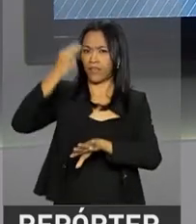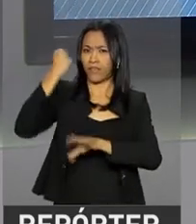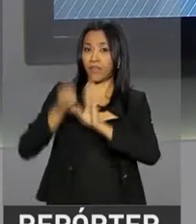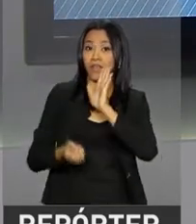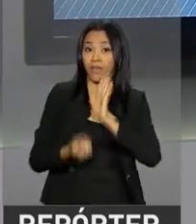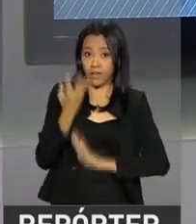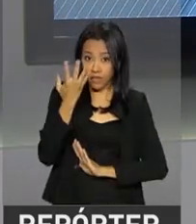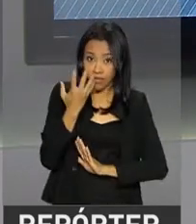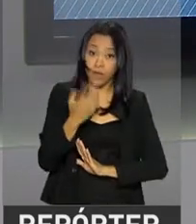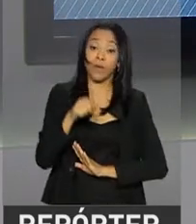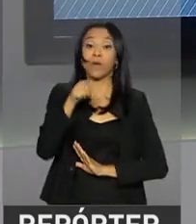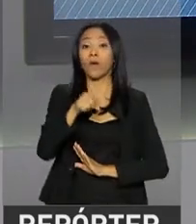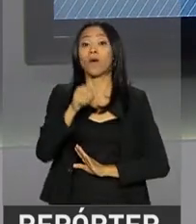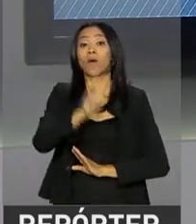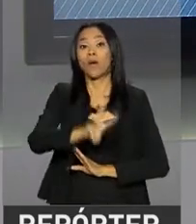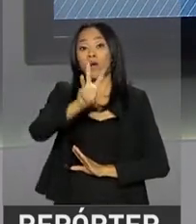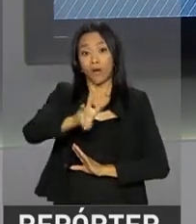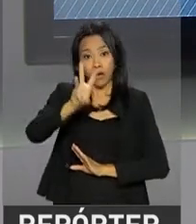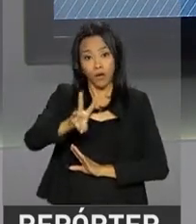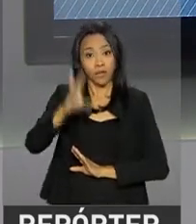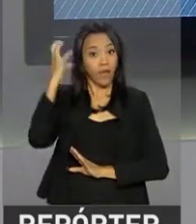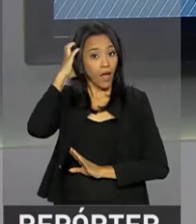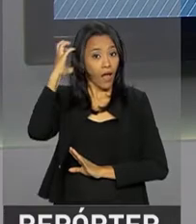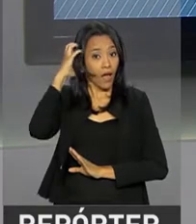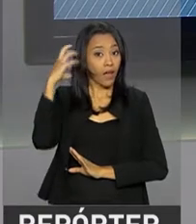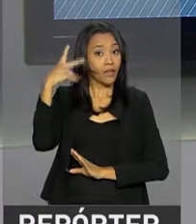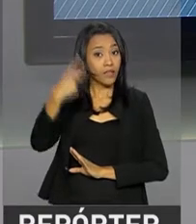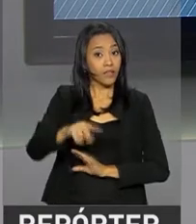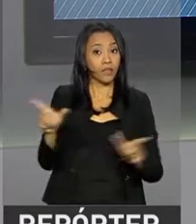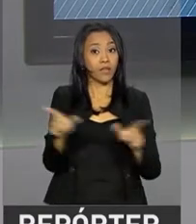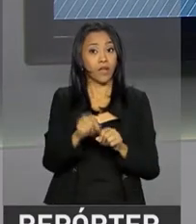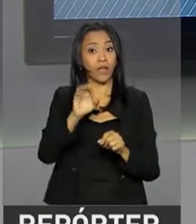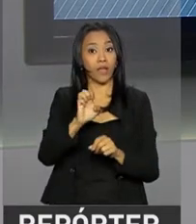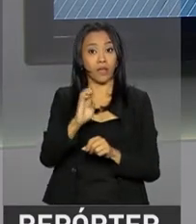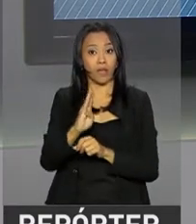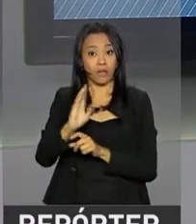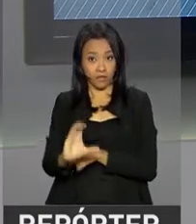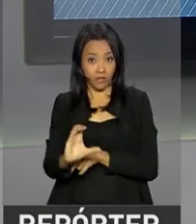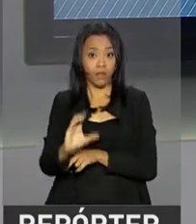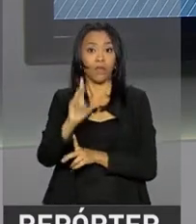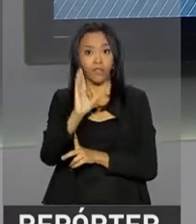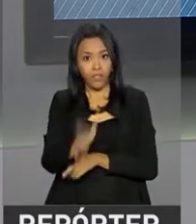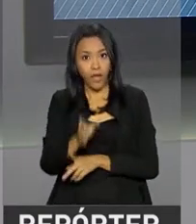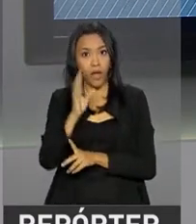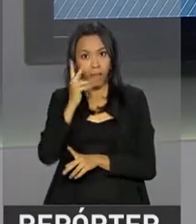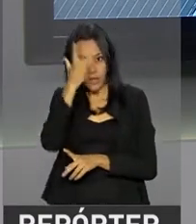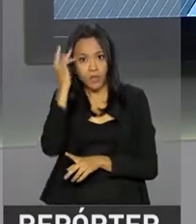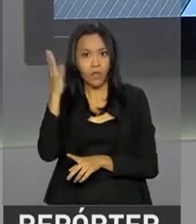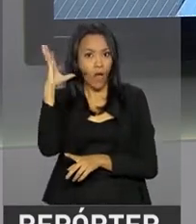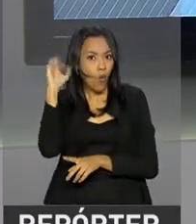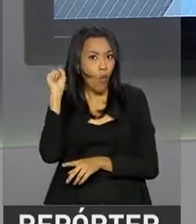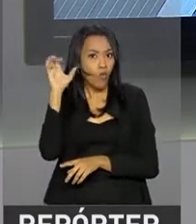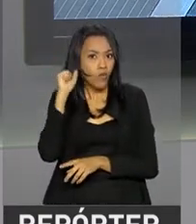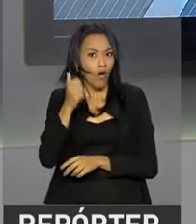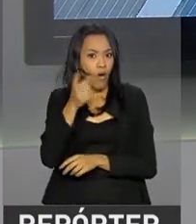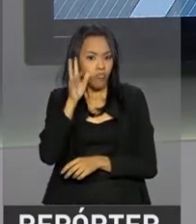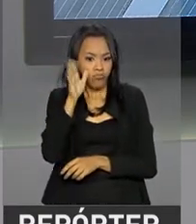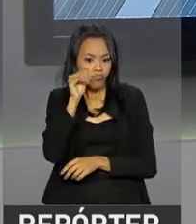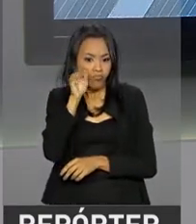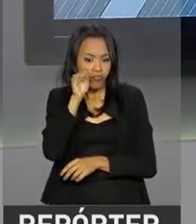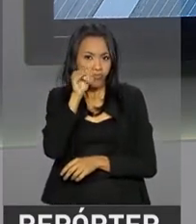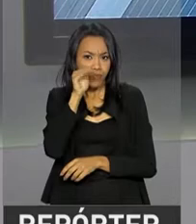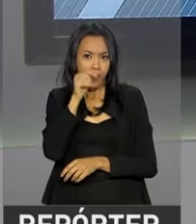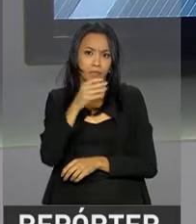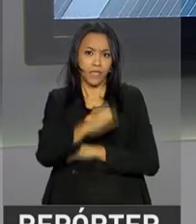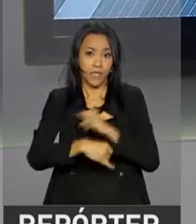o portal da rede nacional de rádio da empresa brasil de comunicação vêm conquistando cada vez mais usuários os conteúdos